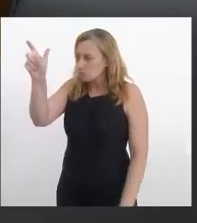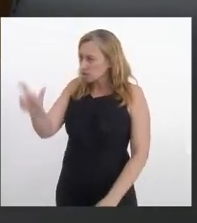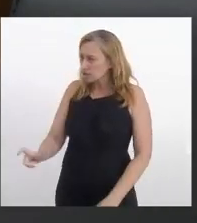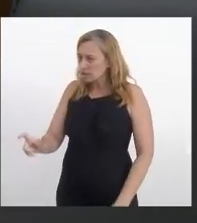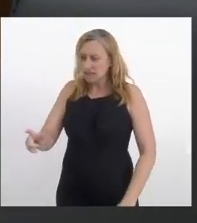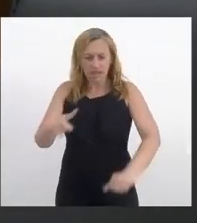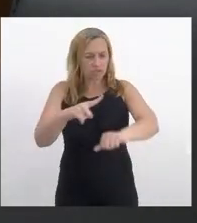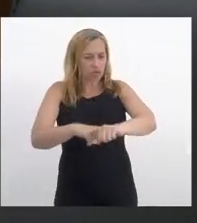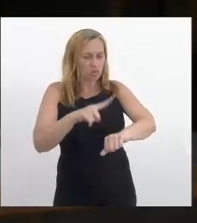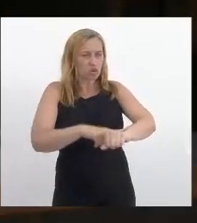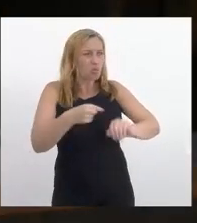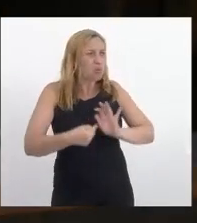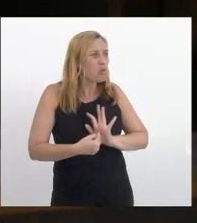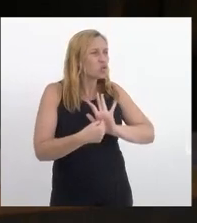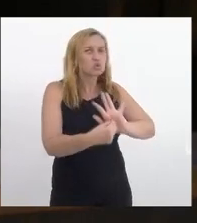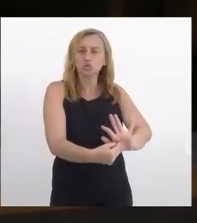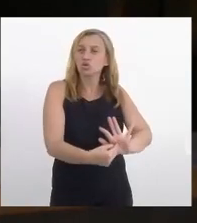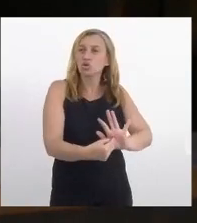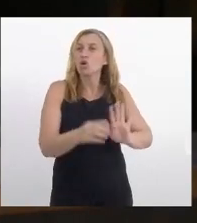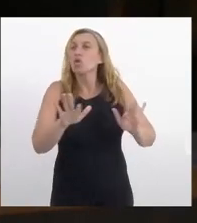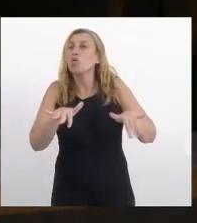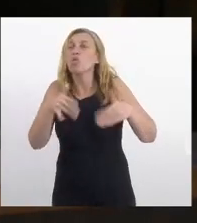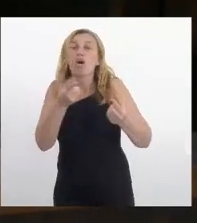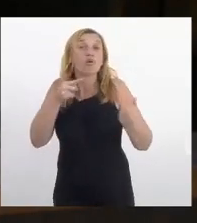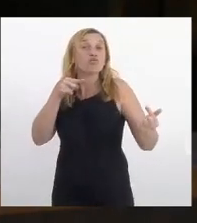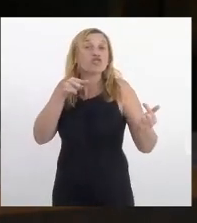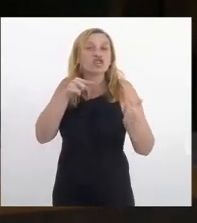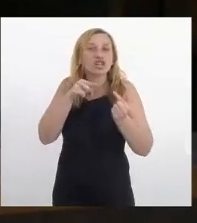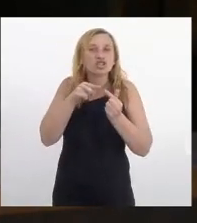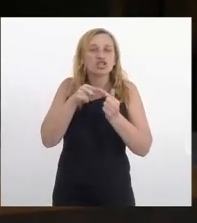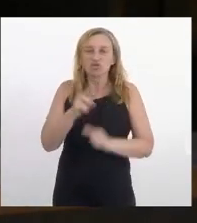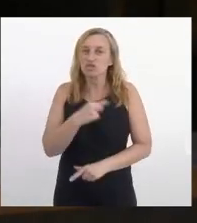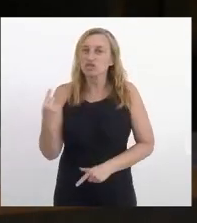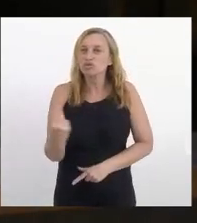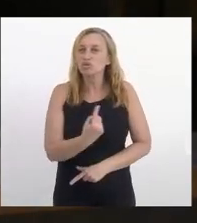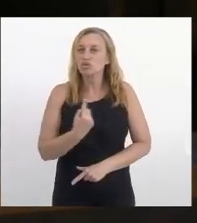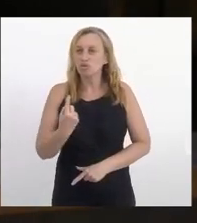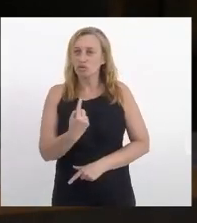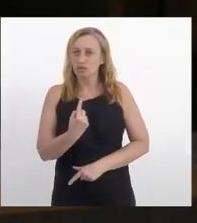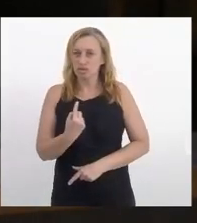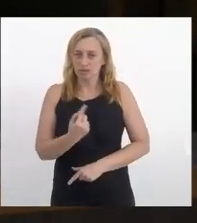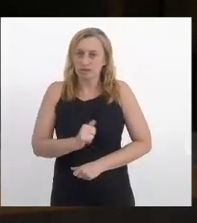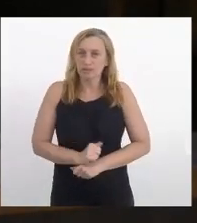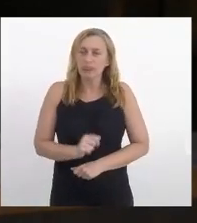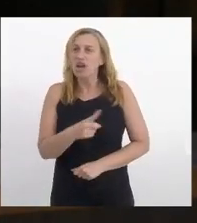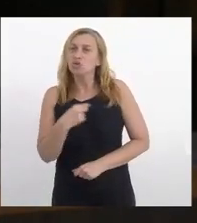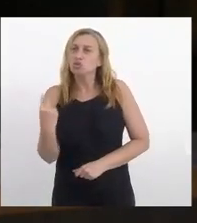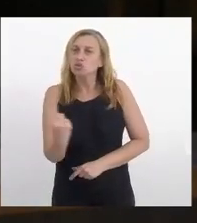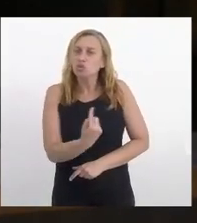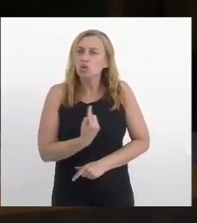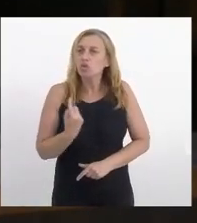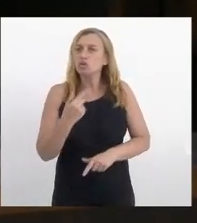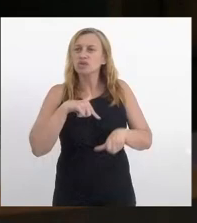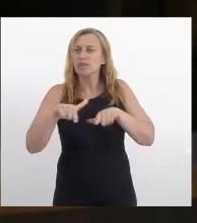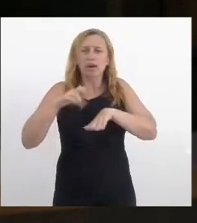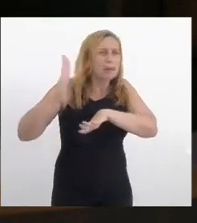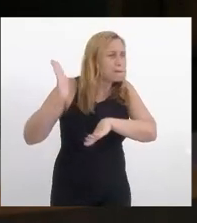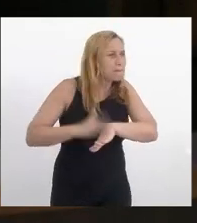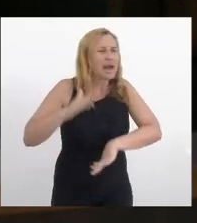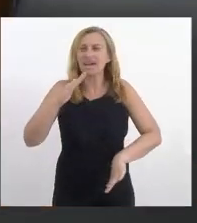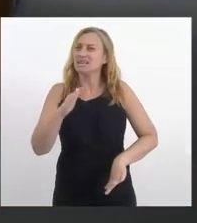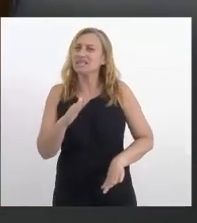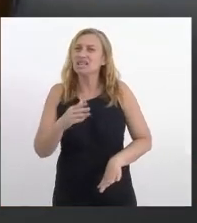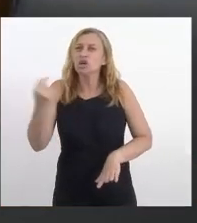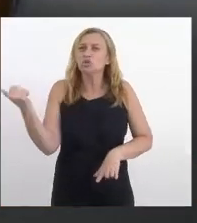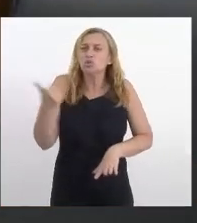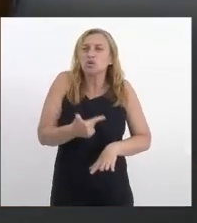momento, demonstrou qual é o objetivo da nossa função. A nossa função era muito mais do